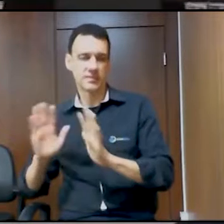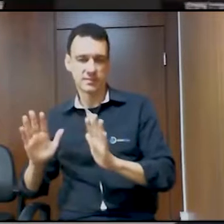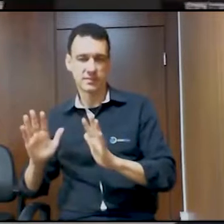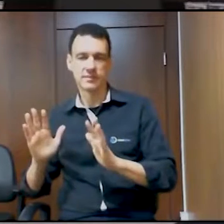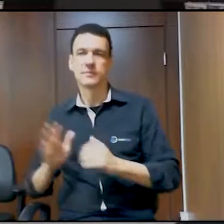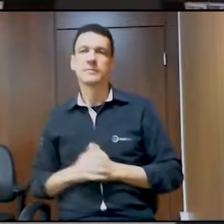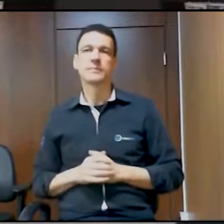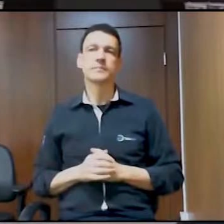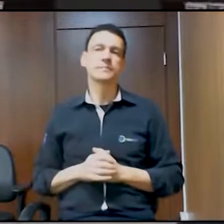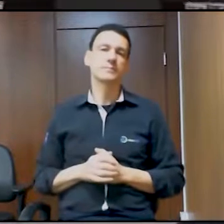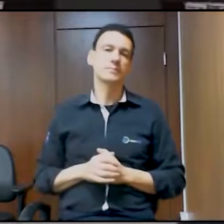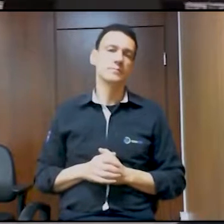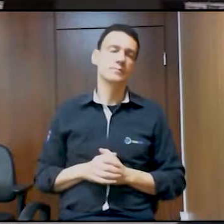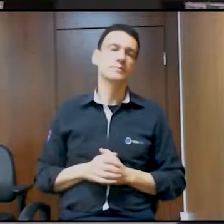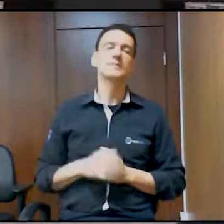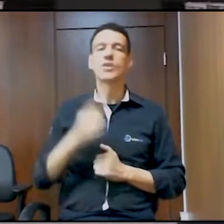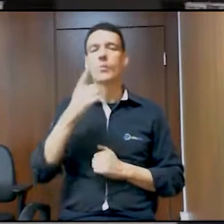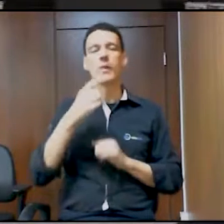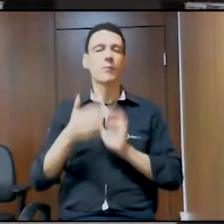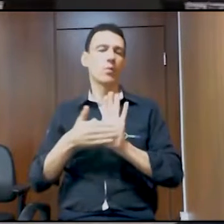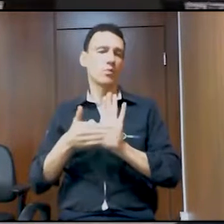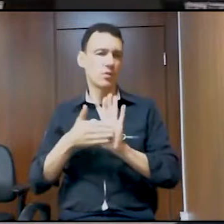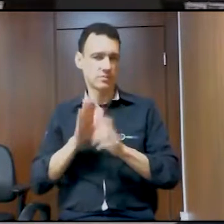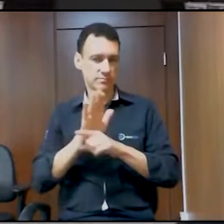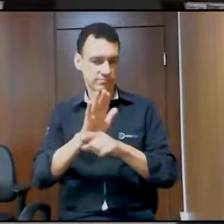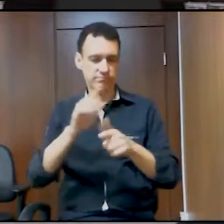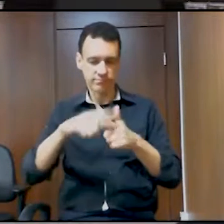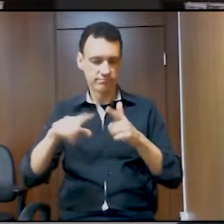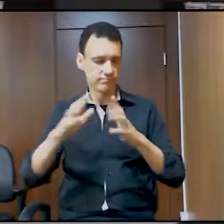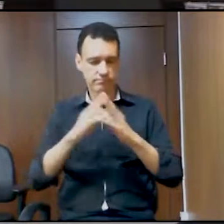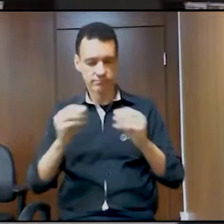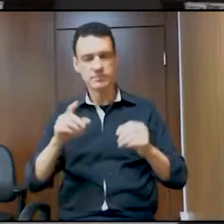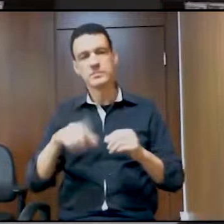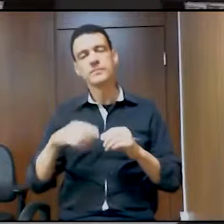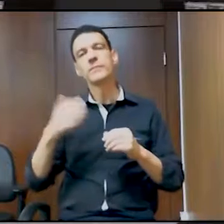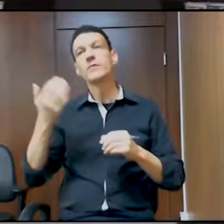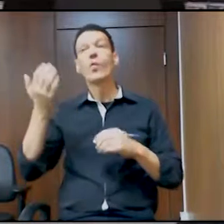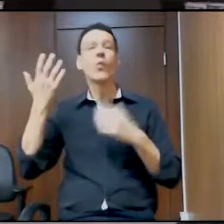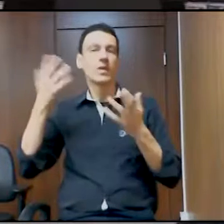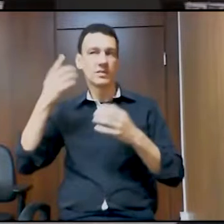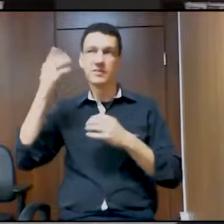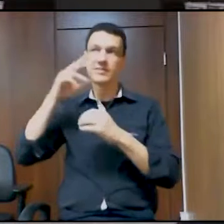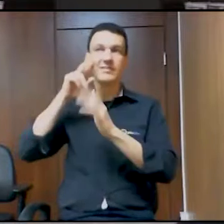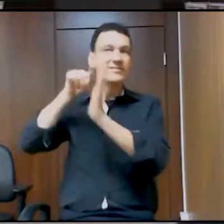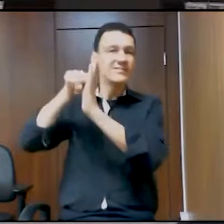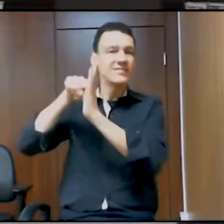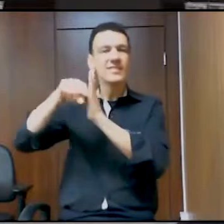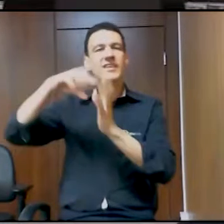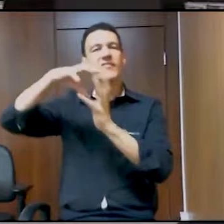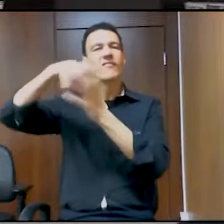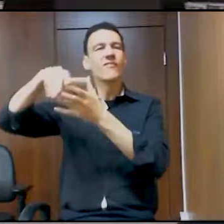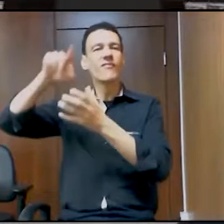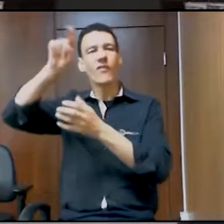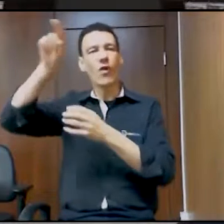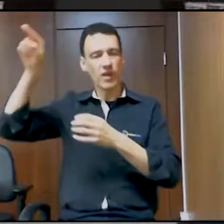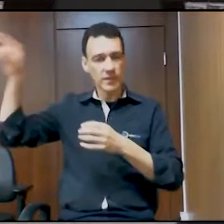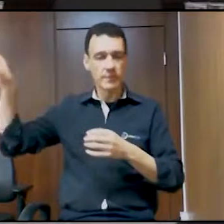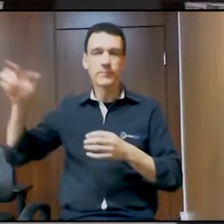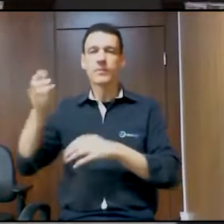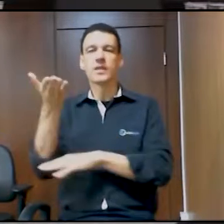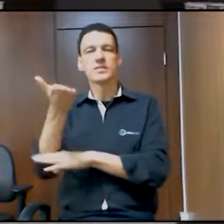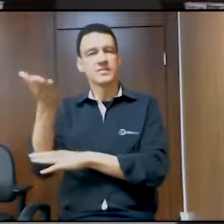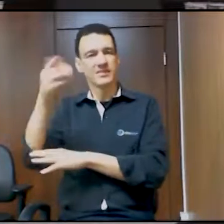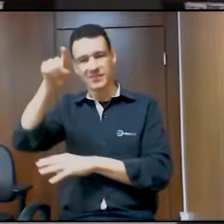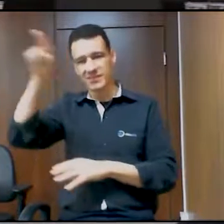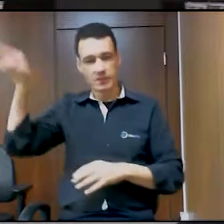Uma proposta de solução, por exemplo, aparece quando a gente olha experiências internacionais em que a população em situação de rua sempre foi tratada como